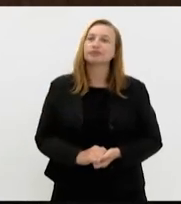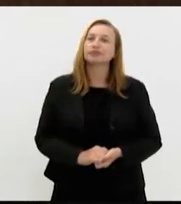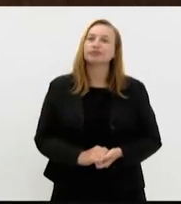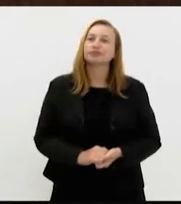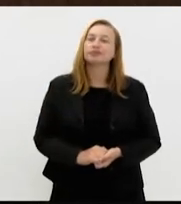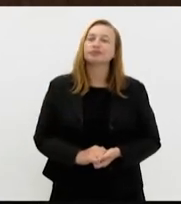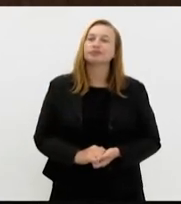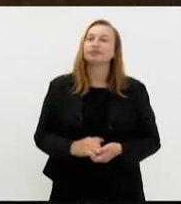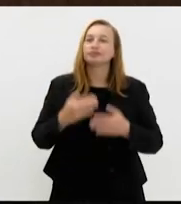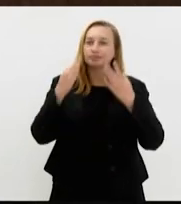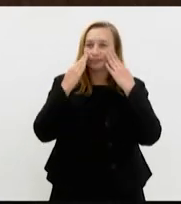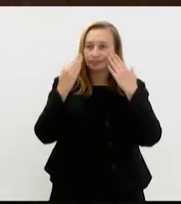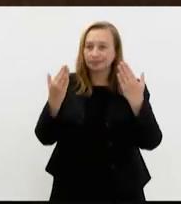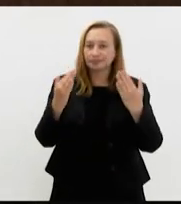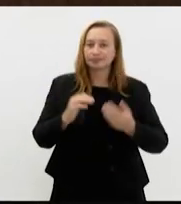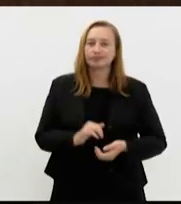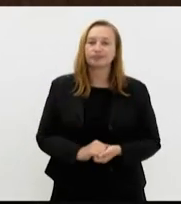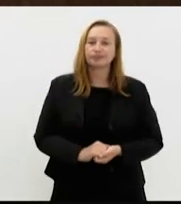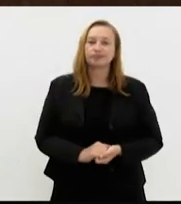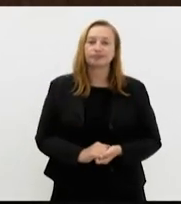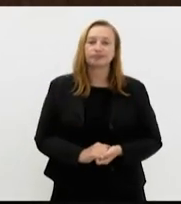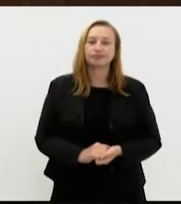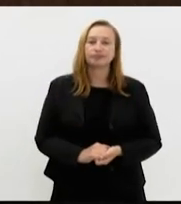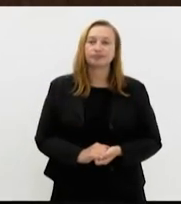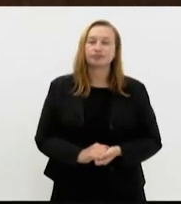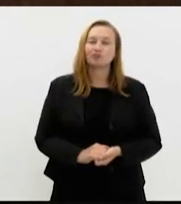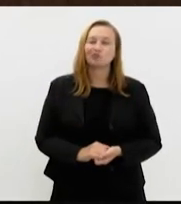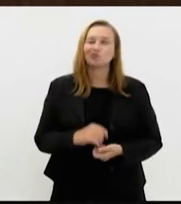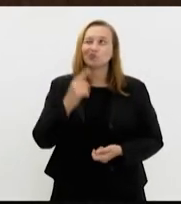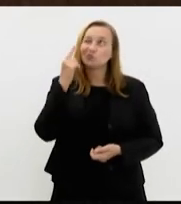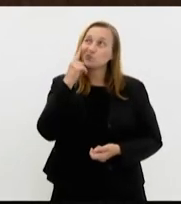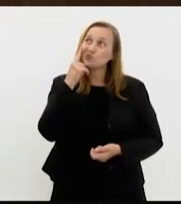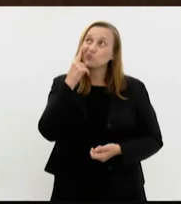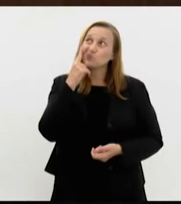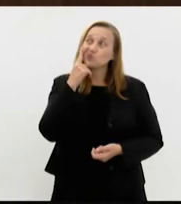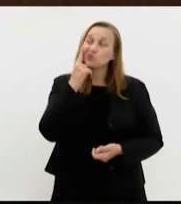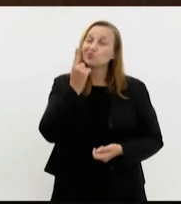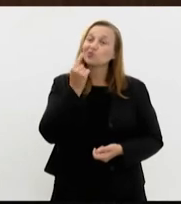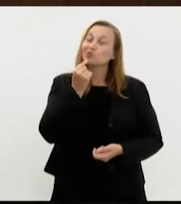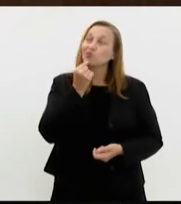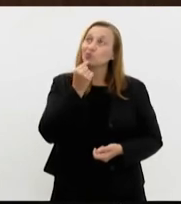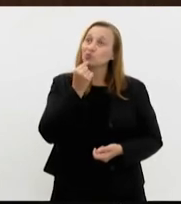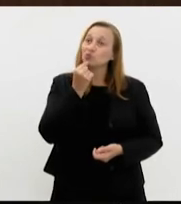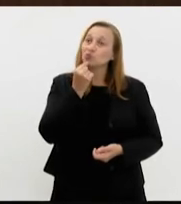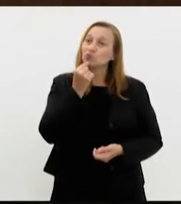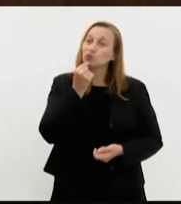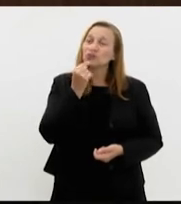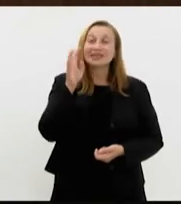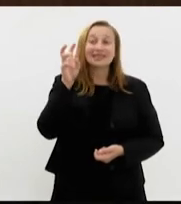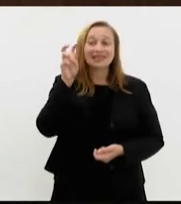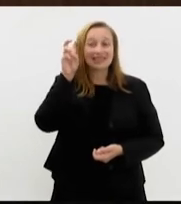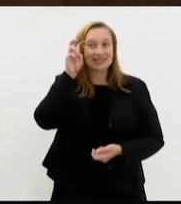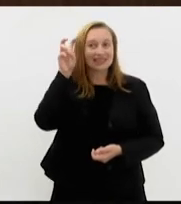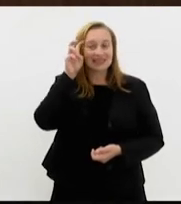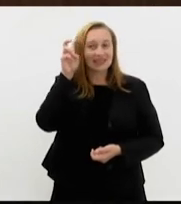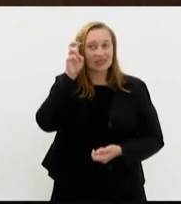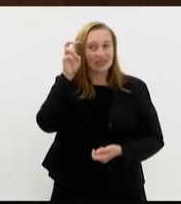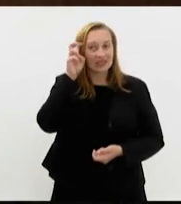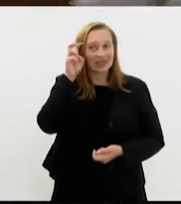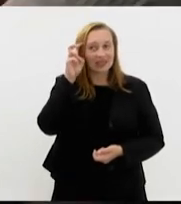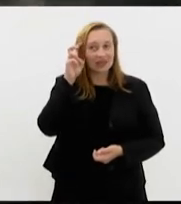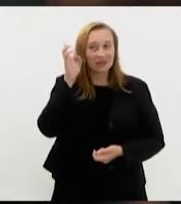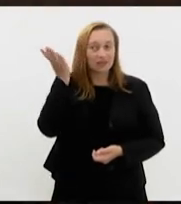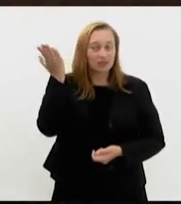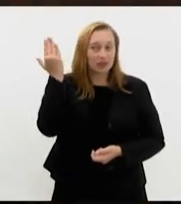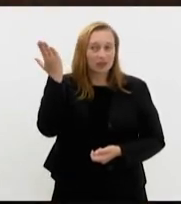foi apresentado, salvo erro de memória, na quinta-feira próxima